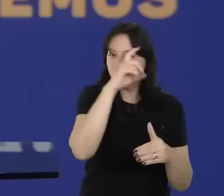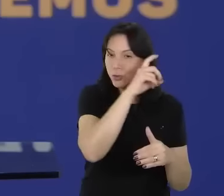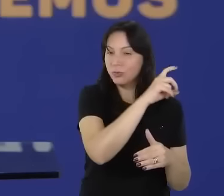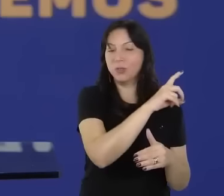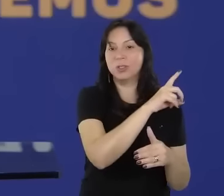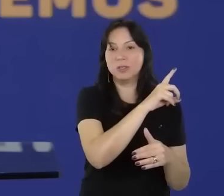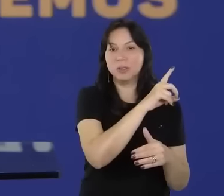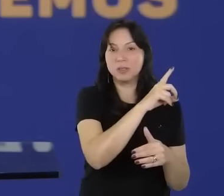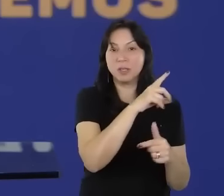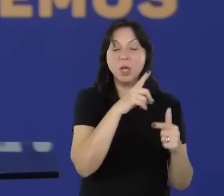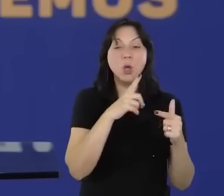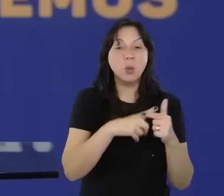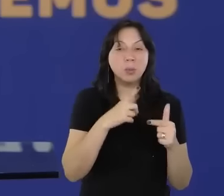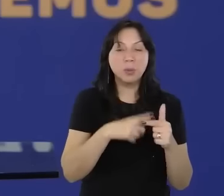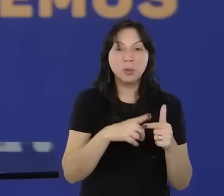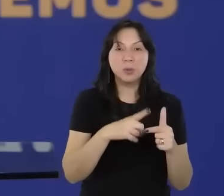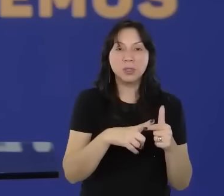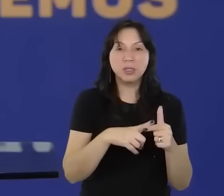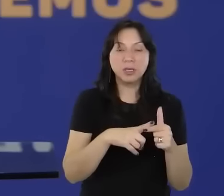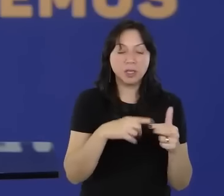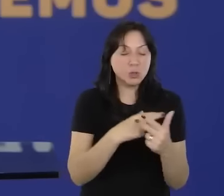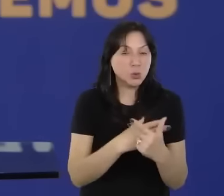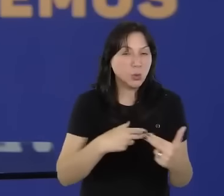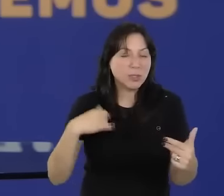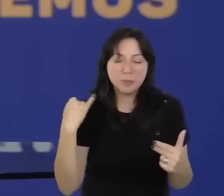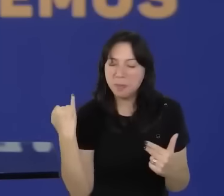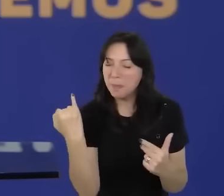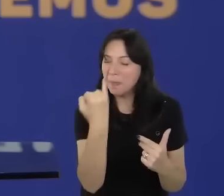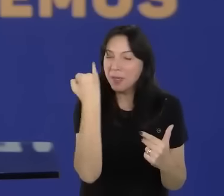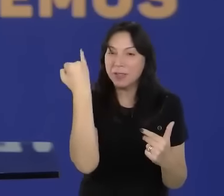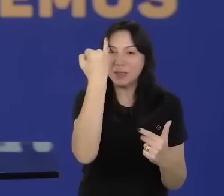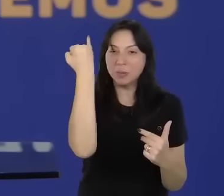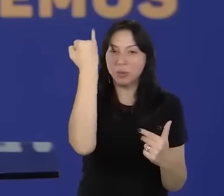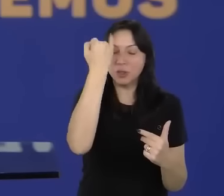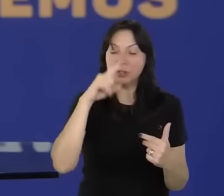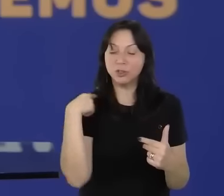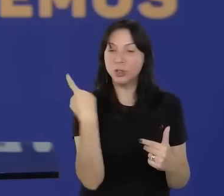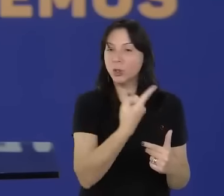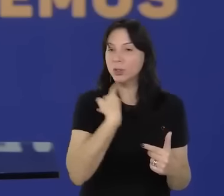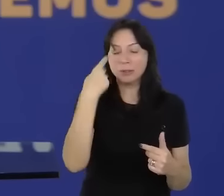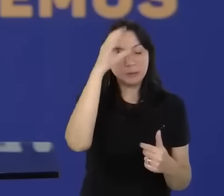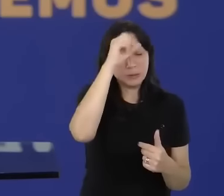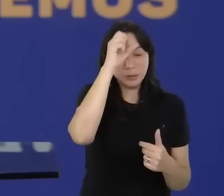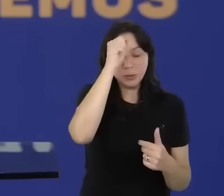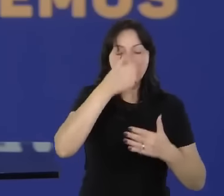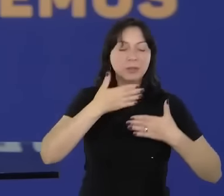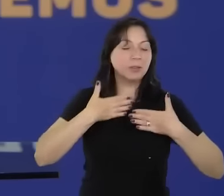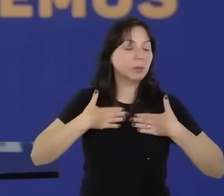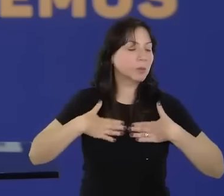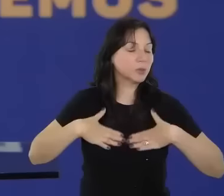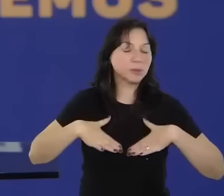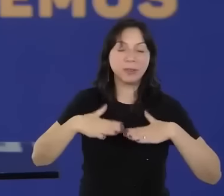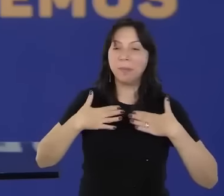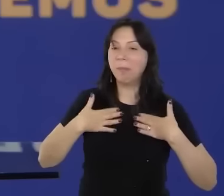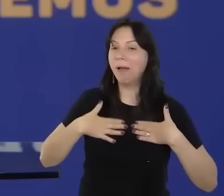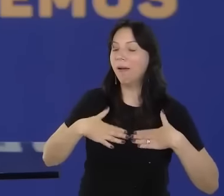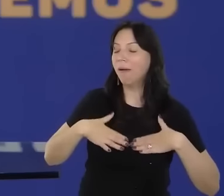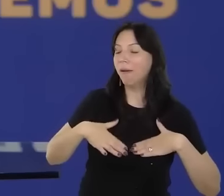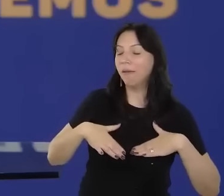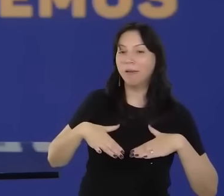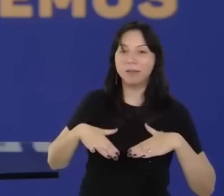Porque as grandes lições da vida nós não as aprendemos em dias de folga de